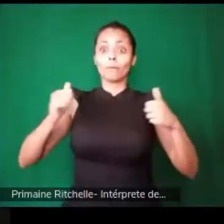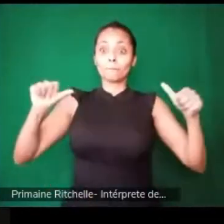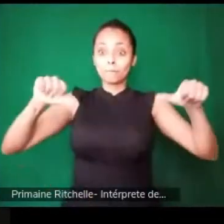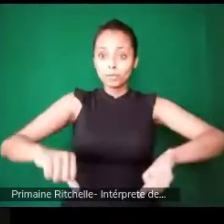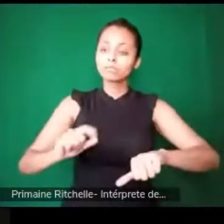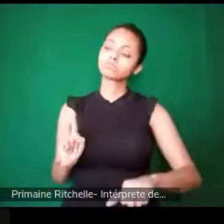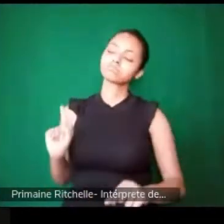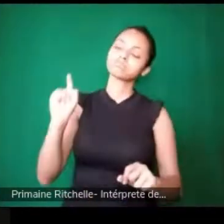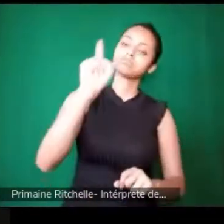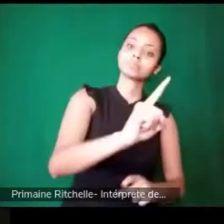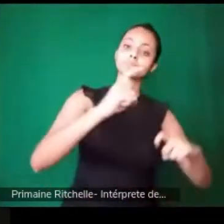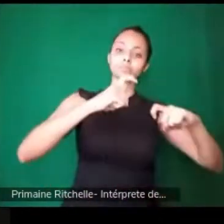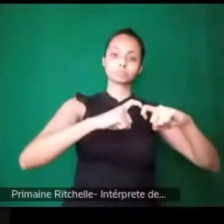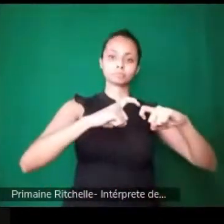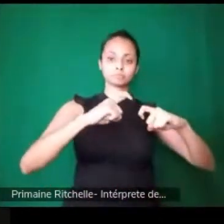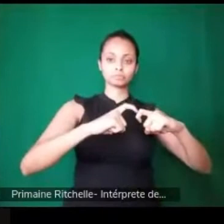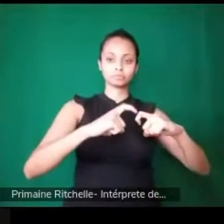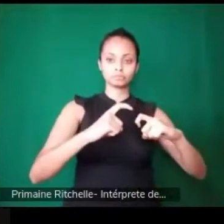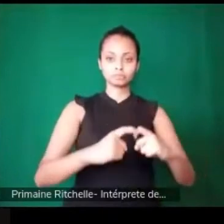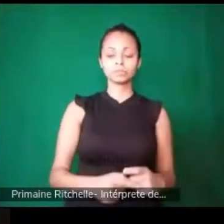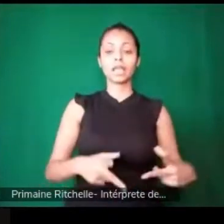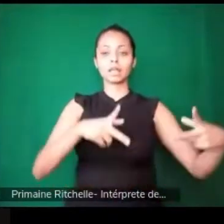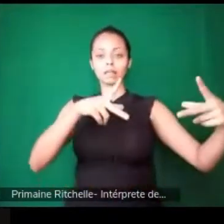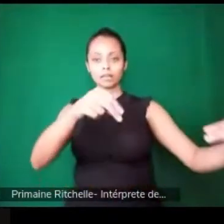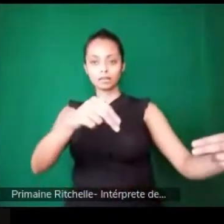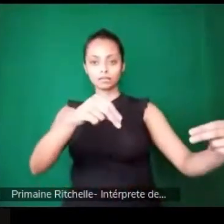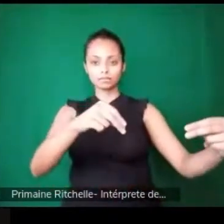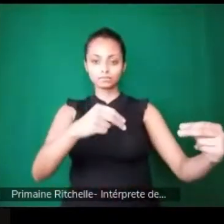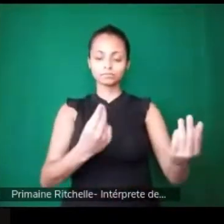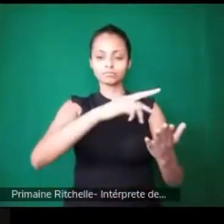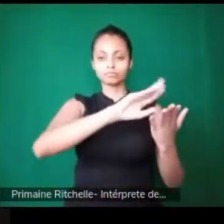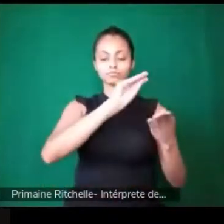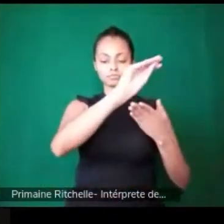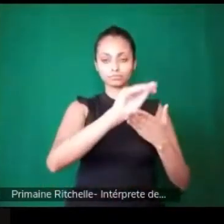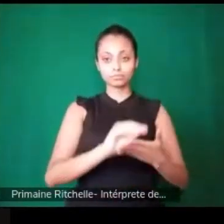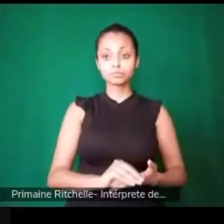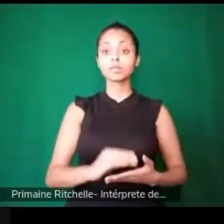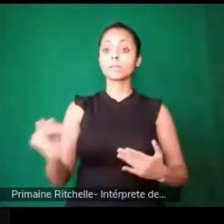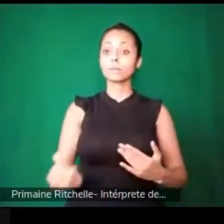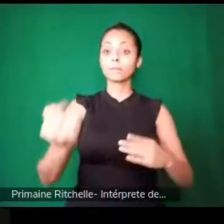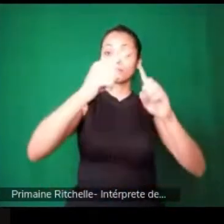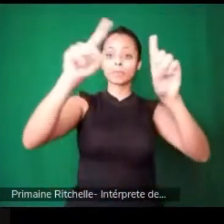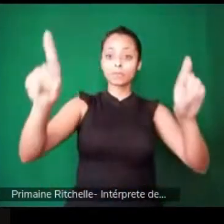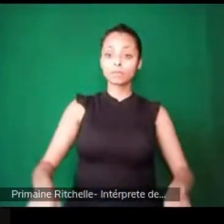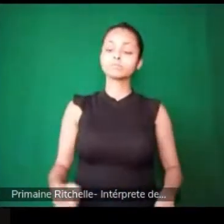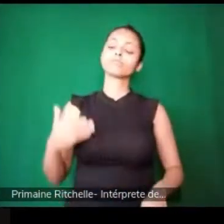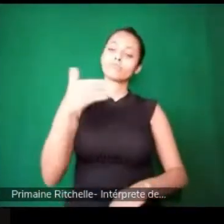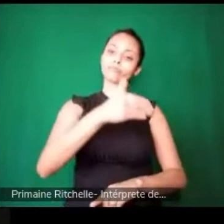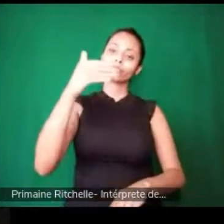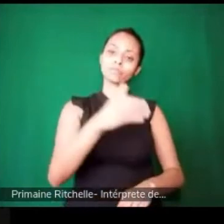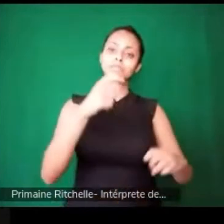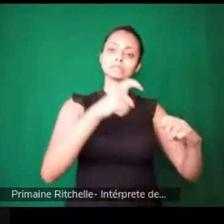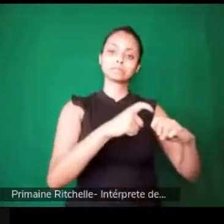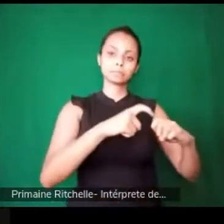SOUGOV ou no CIGEP. É necessário também, e muito importante, que o servidor faça o acompanhamento médico e retornar às suas